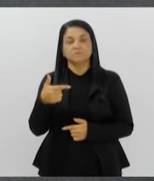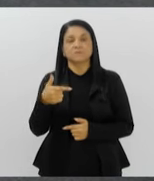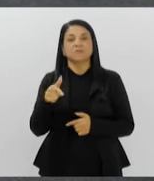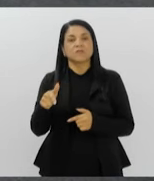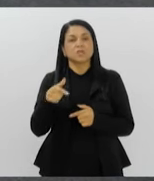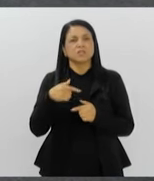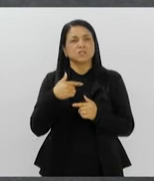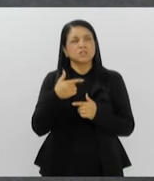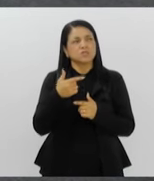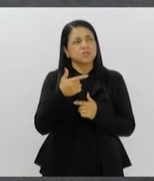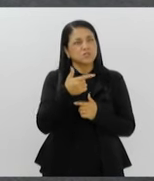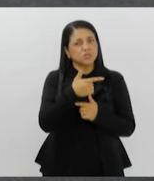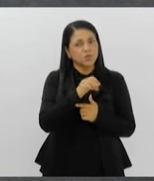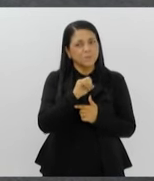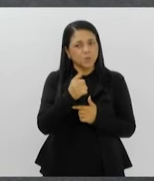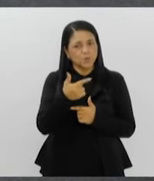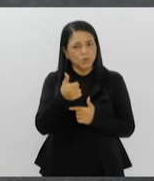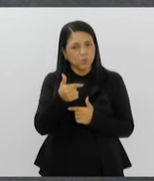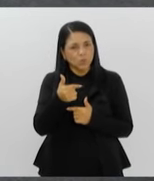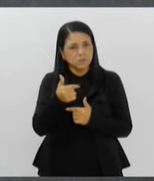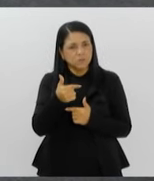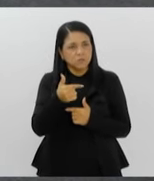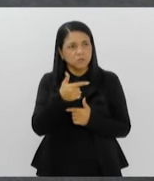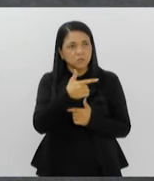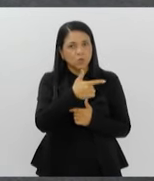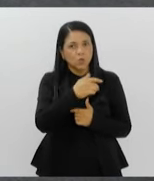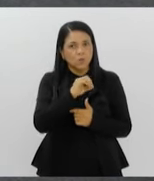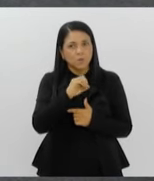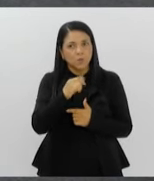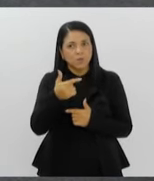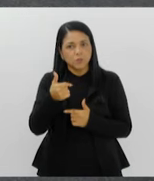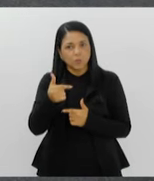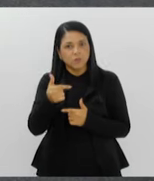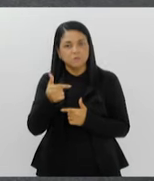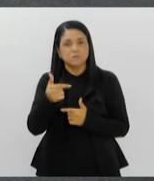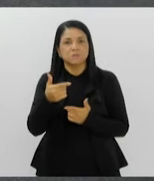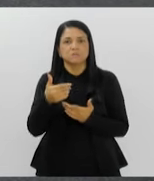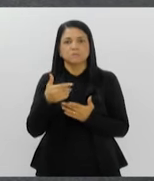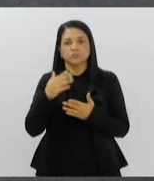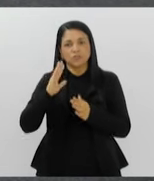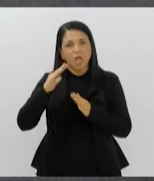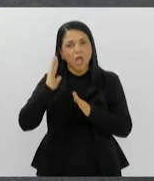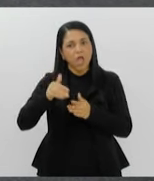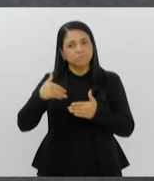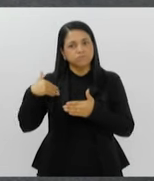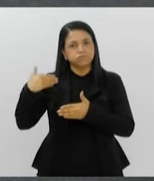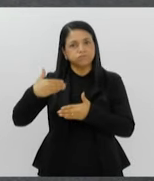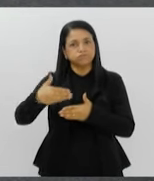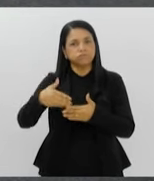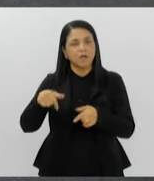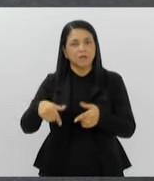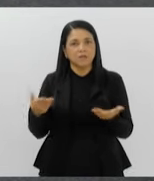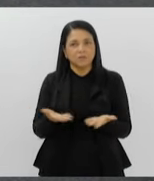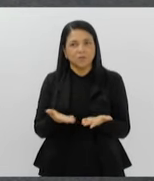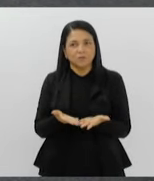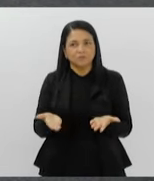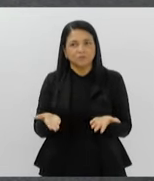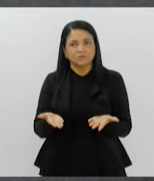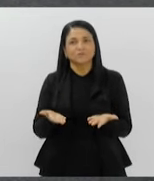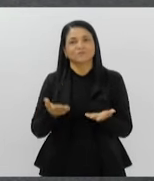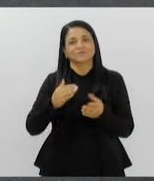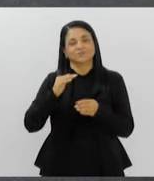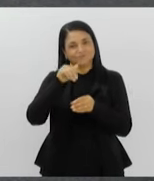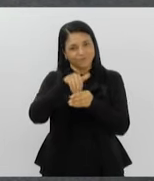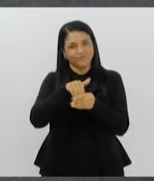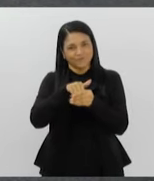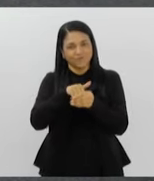tem 12 anos tramitando aqui. É verdade. Mas antes tarde do que mais tarde. Agora, com o deputado Bacelar, os projetos antigos estão